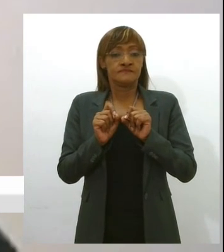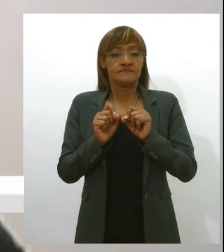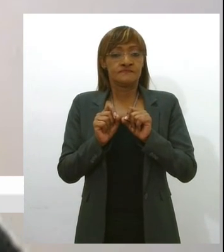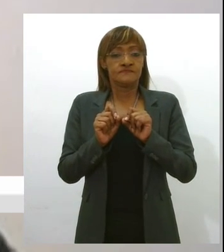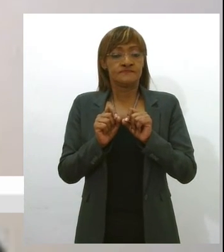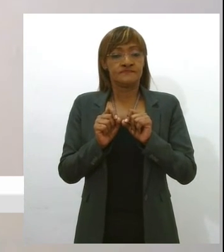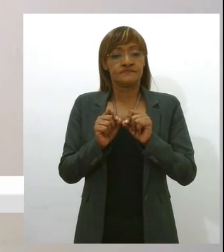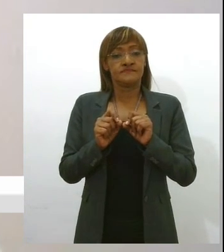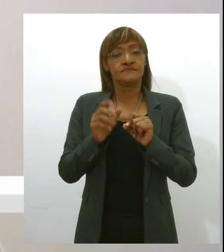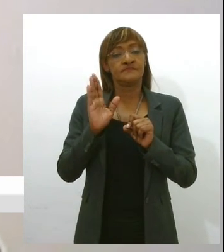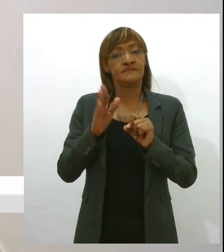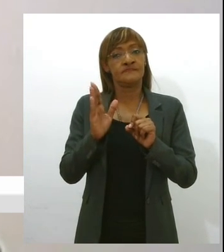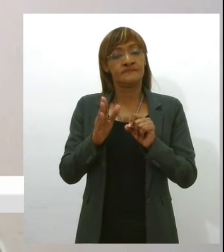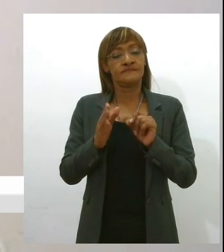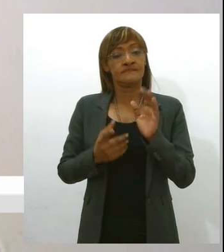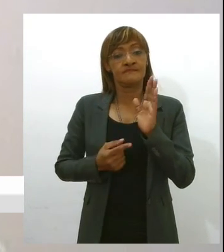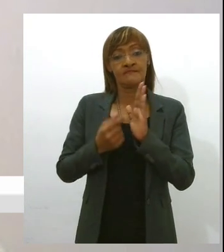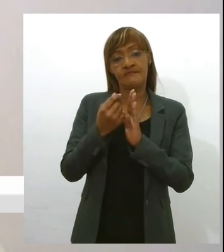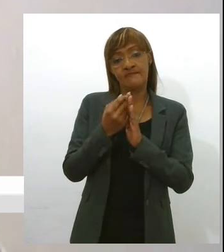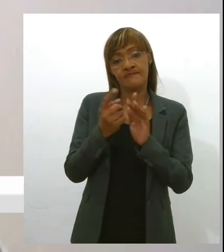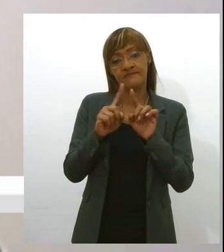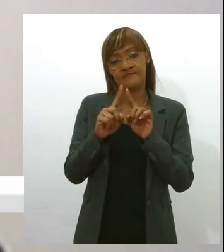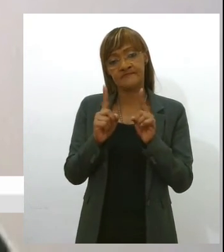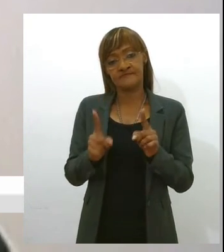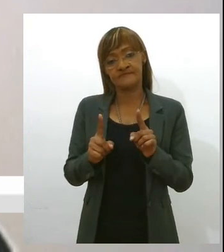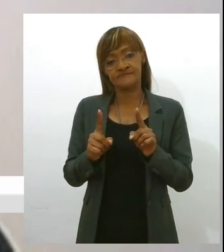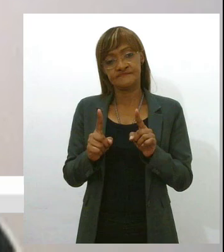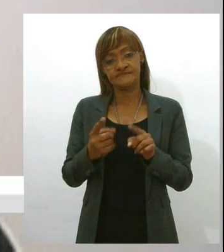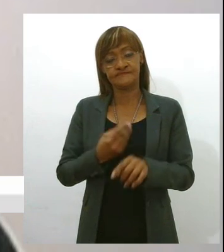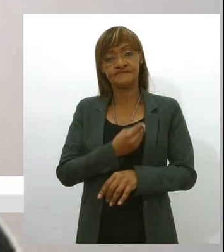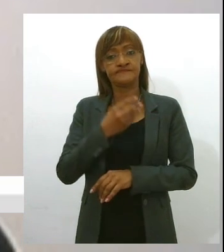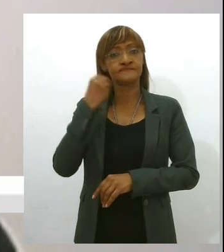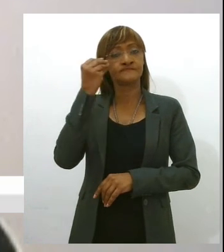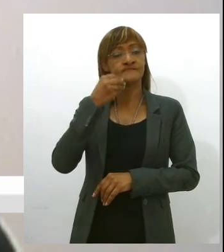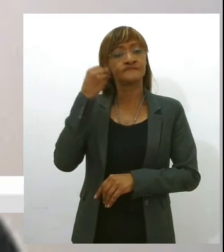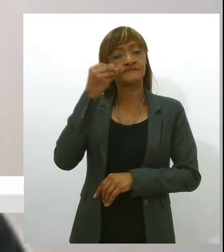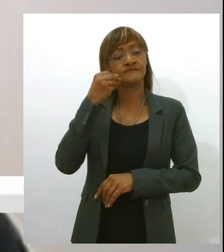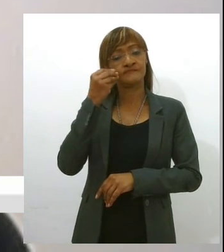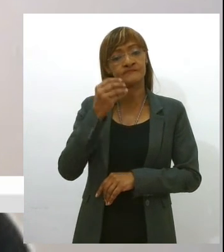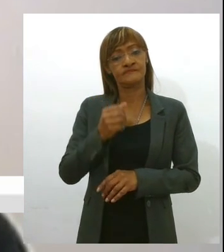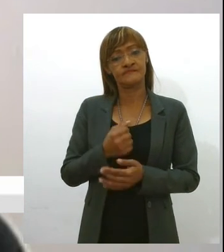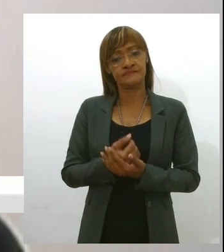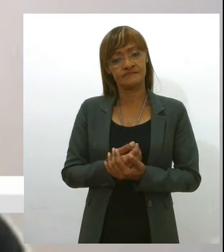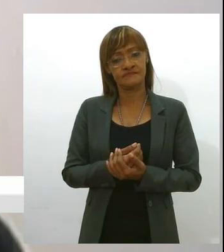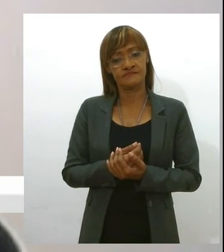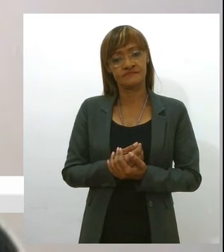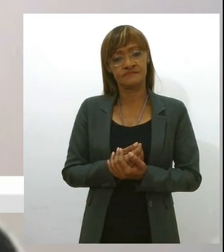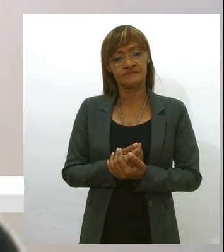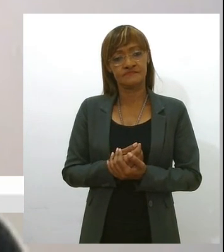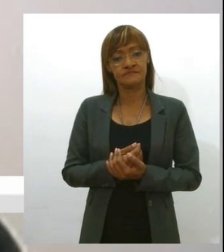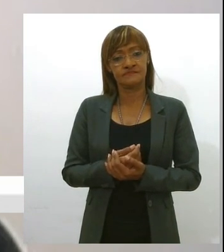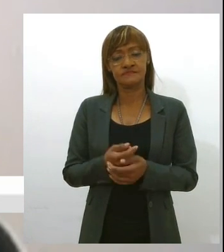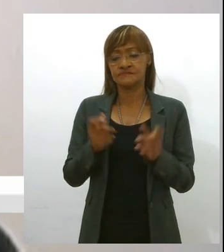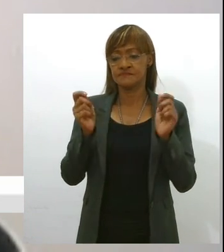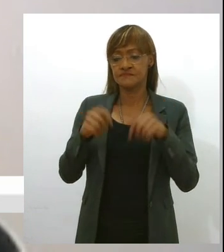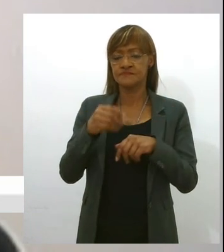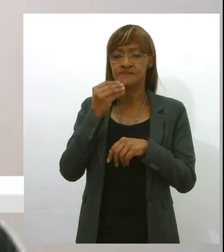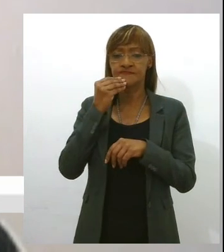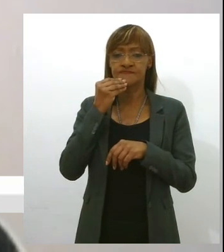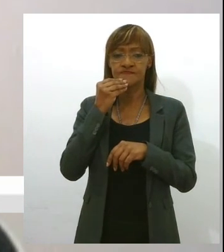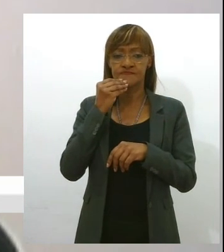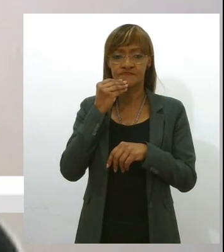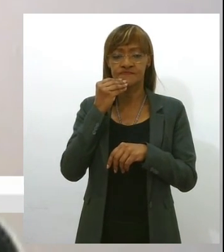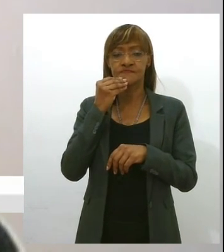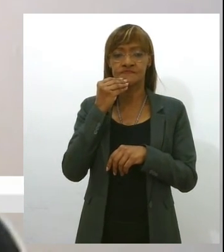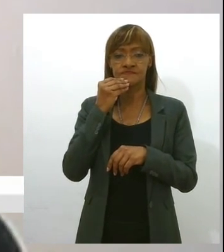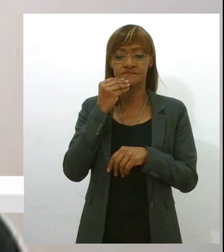financeira apenas, né, e tentar viver experiências mais autênticas. Então, a gente acaba tentando trazer isso também para a criação